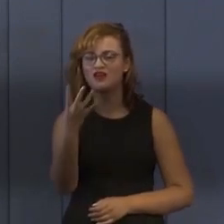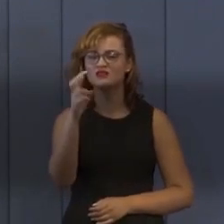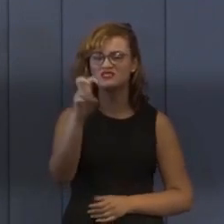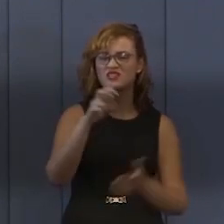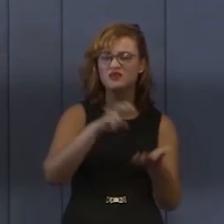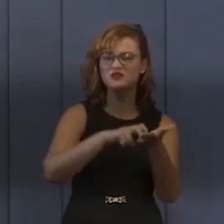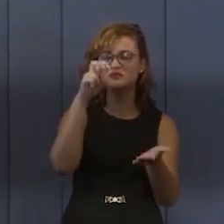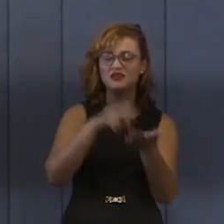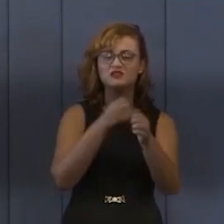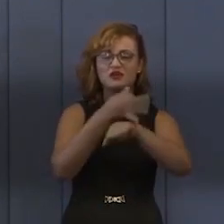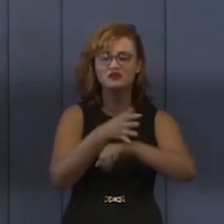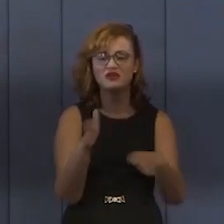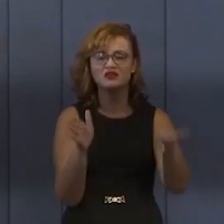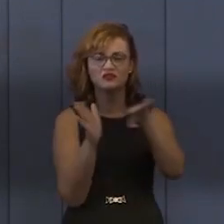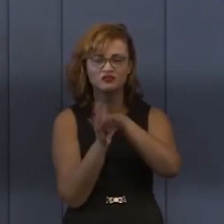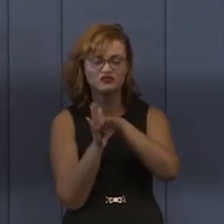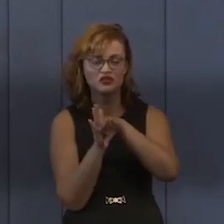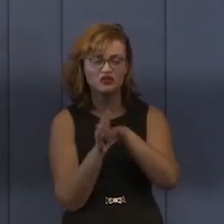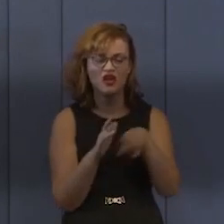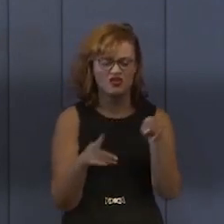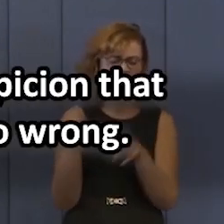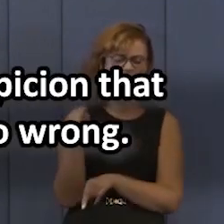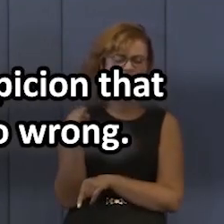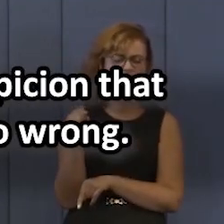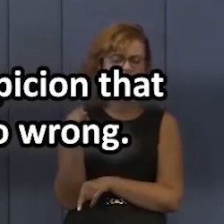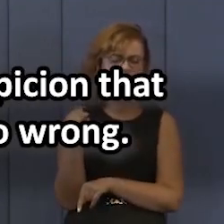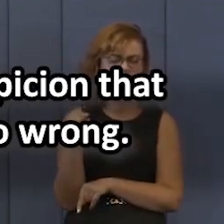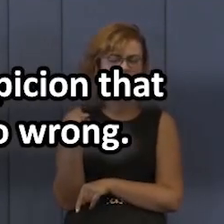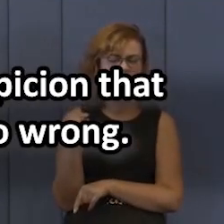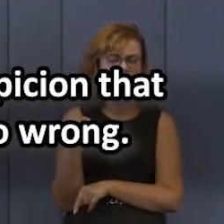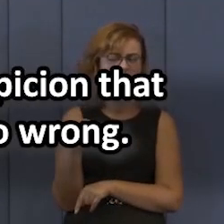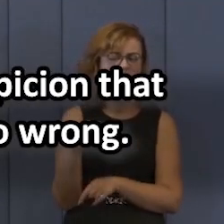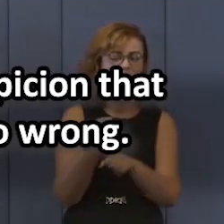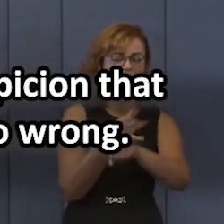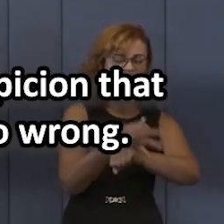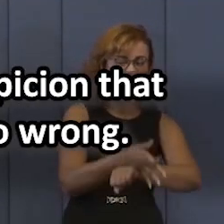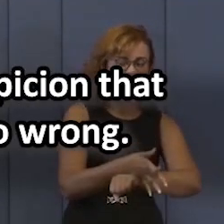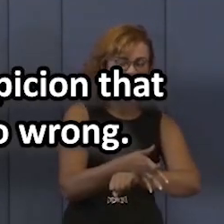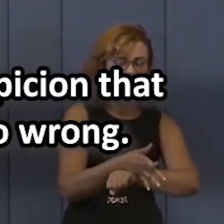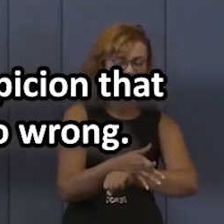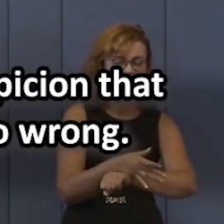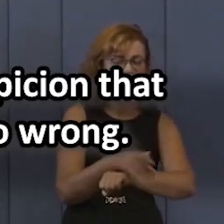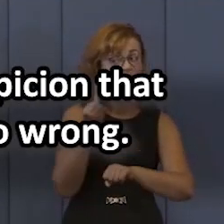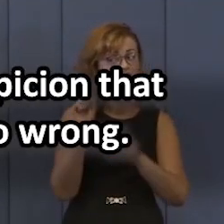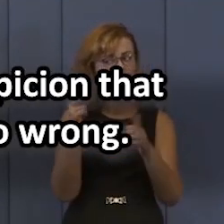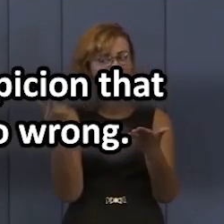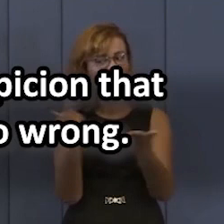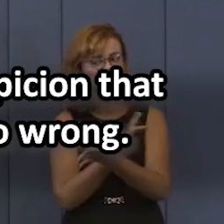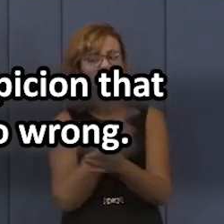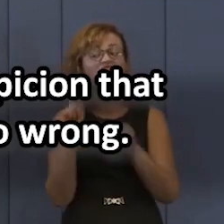chegue depois das 4 ou 5 da manhã. Porque eu vou operar no grau da desconfiança de que,